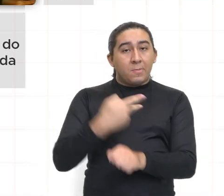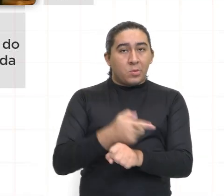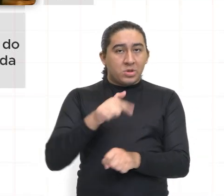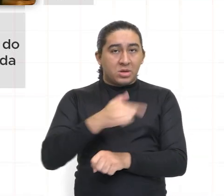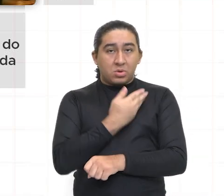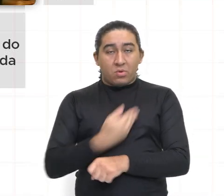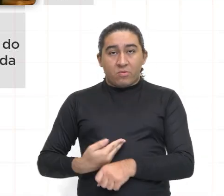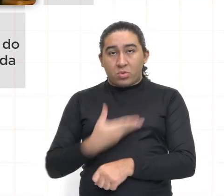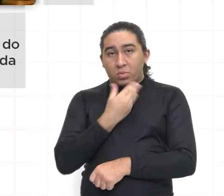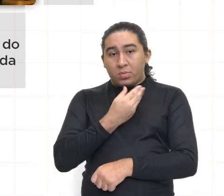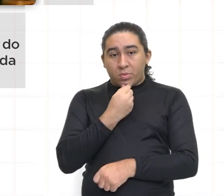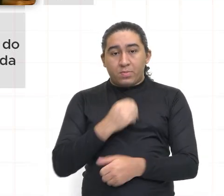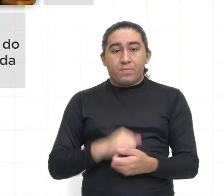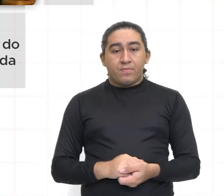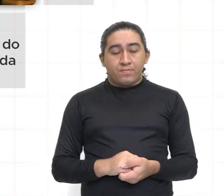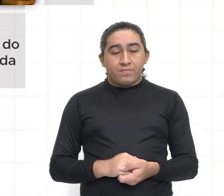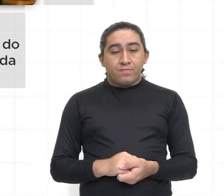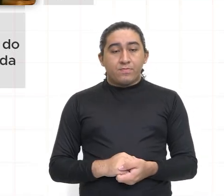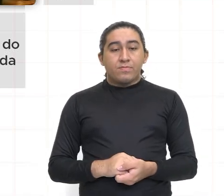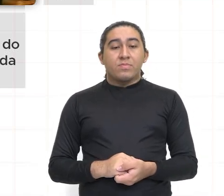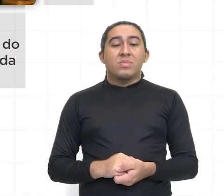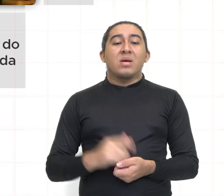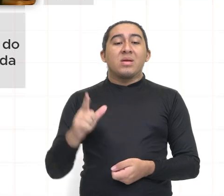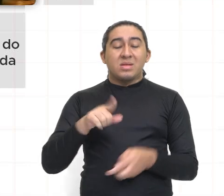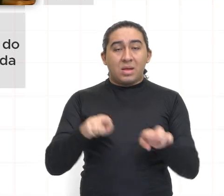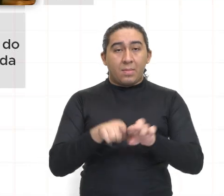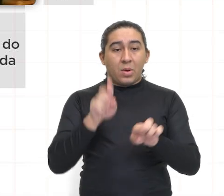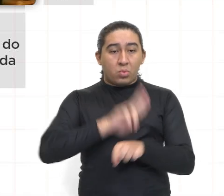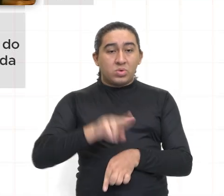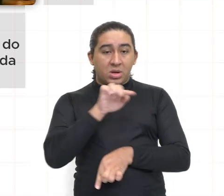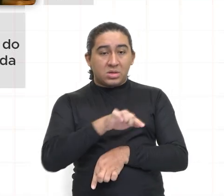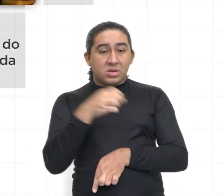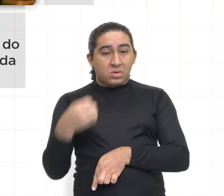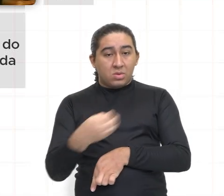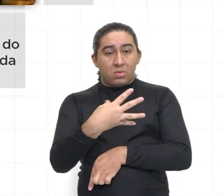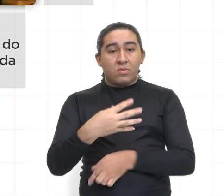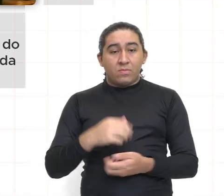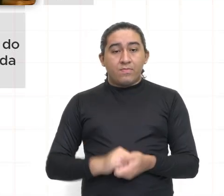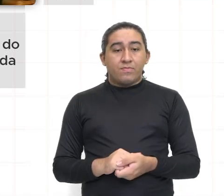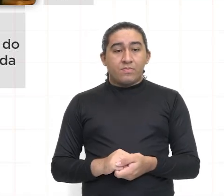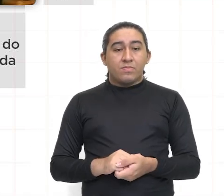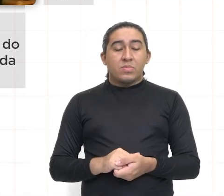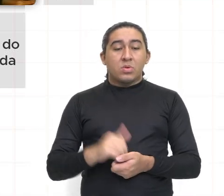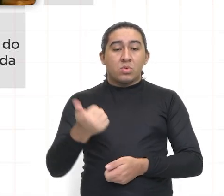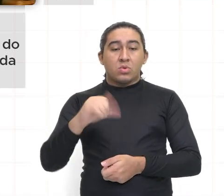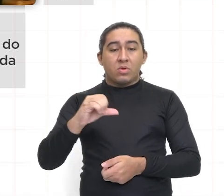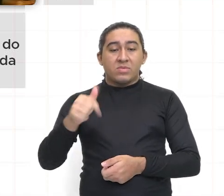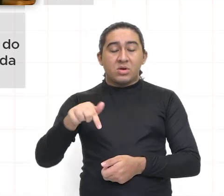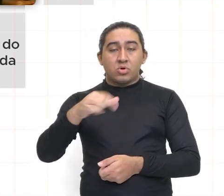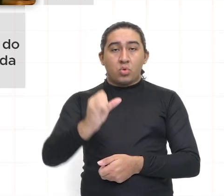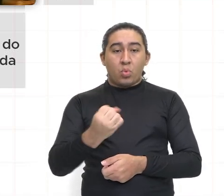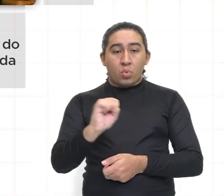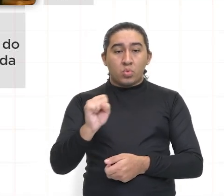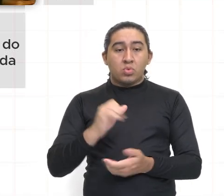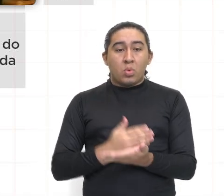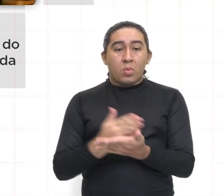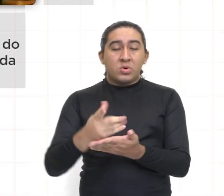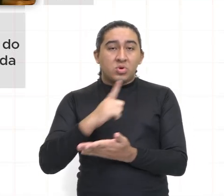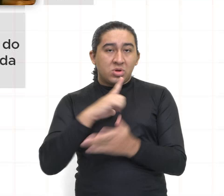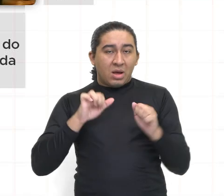de Brezhnev, tá, gente? Voltou a adotar as práticas stalinistas, vamos lá, em 1978 ordenou a invasão